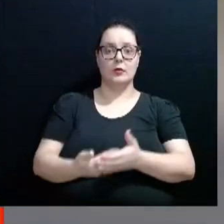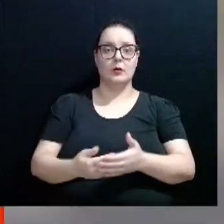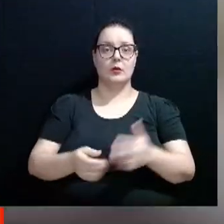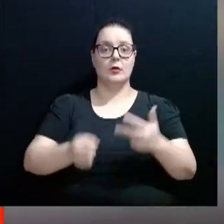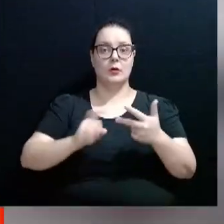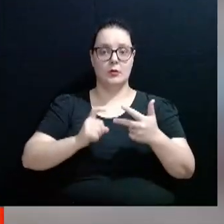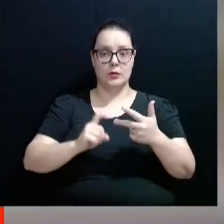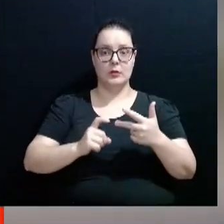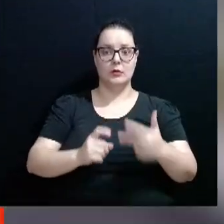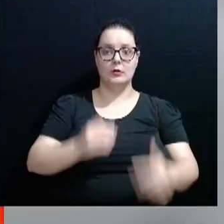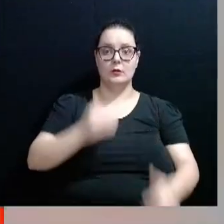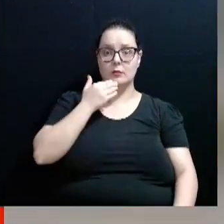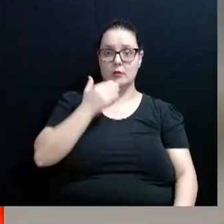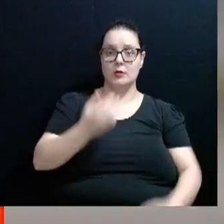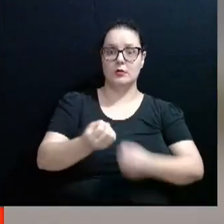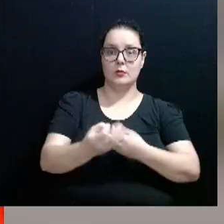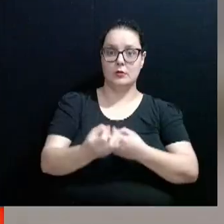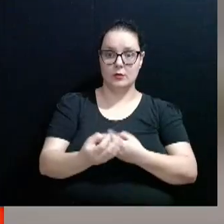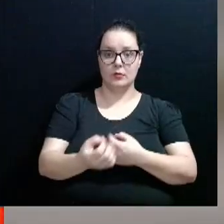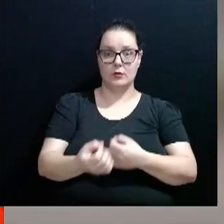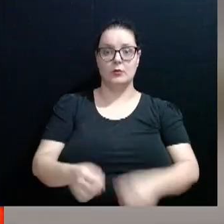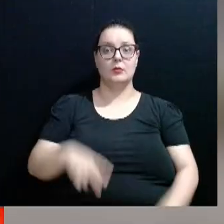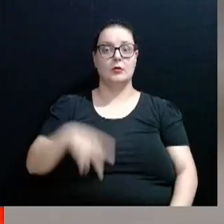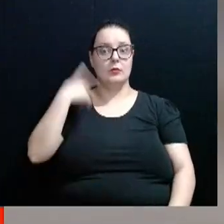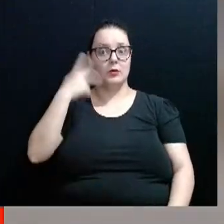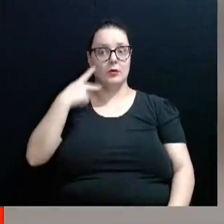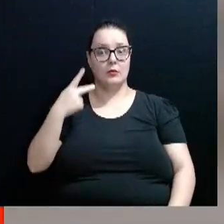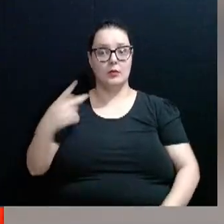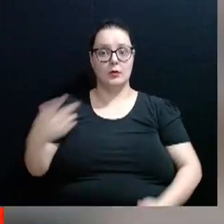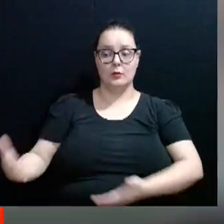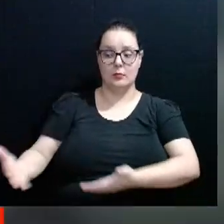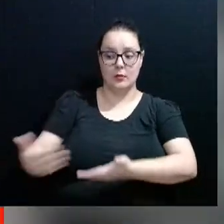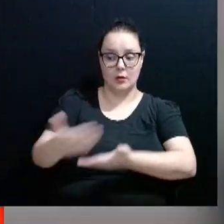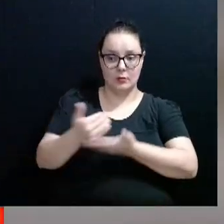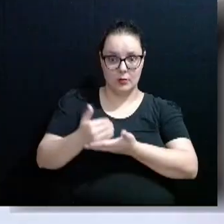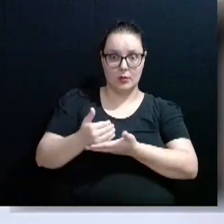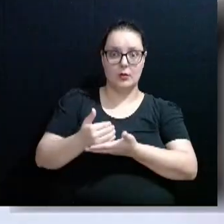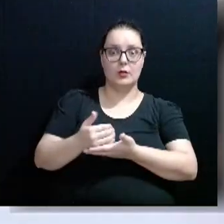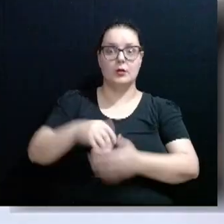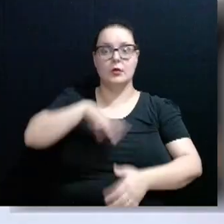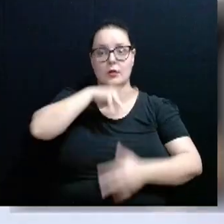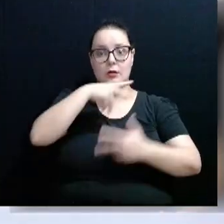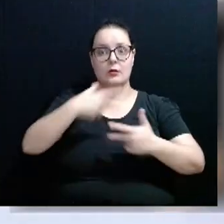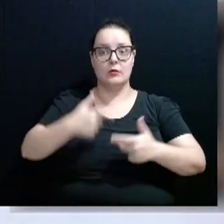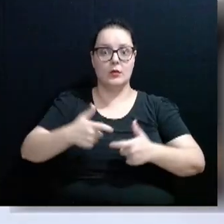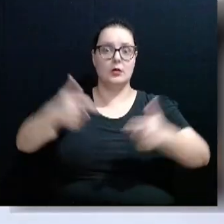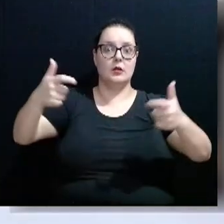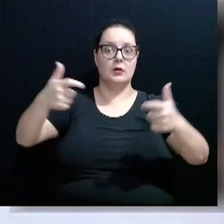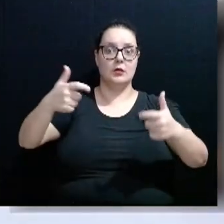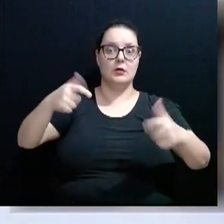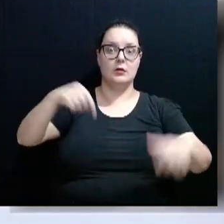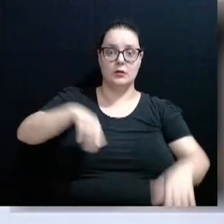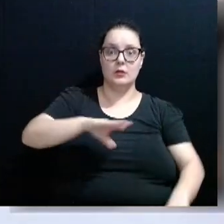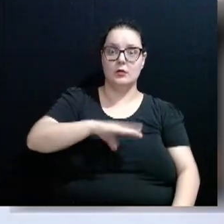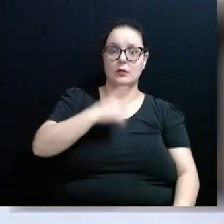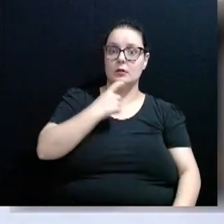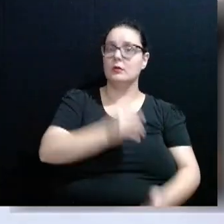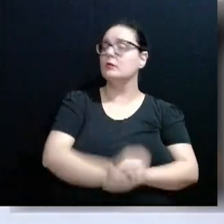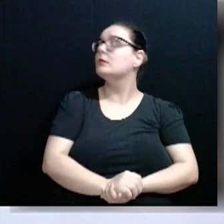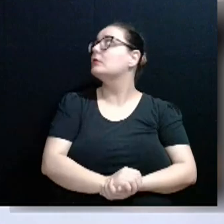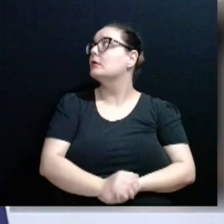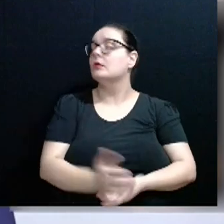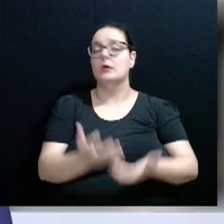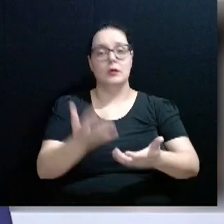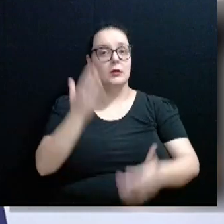solicitando informações sobre a política de recolhimento de animais de grande porte na cidade. A gente quer entender o que está acontecendo. Veja, a cidade